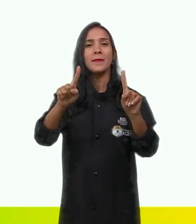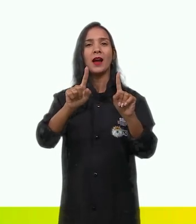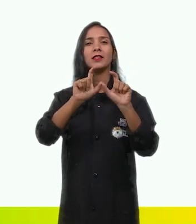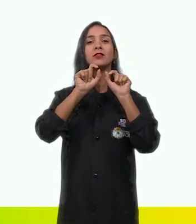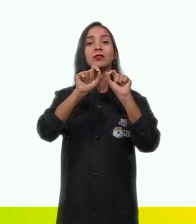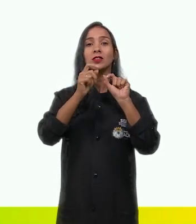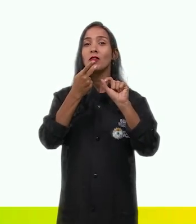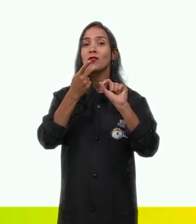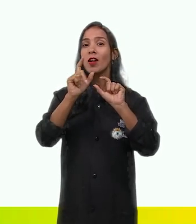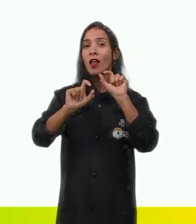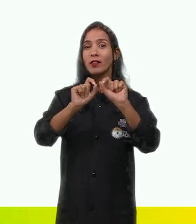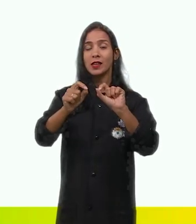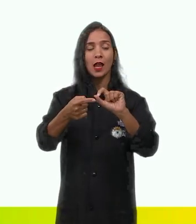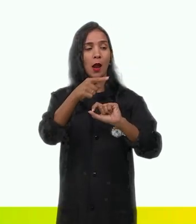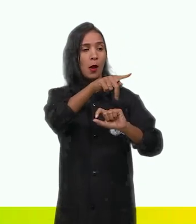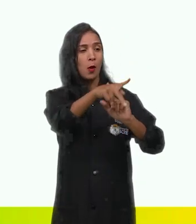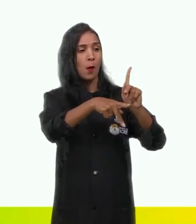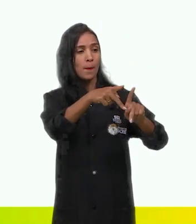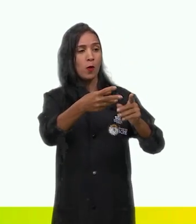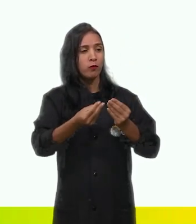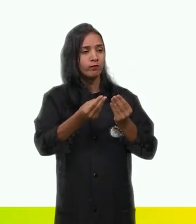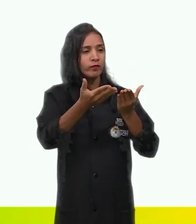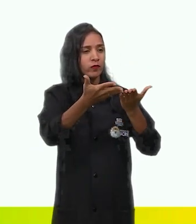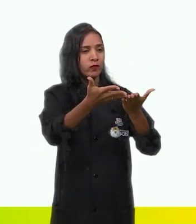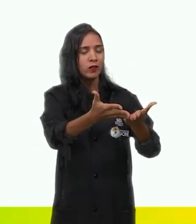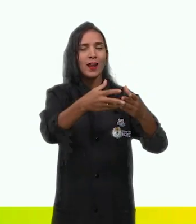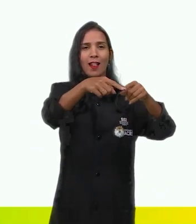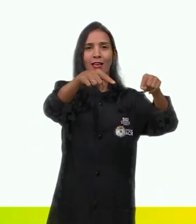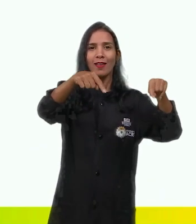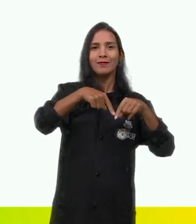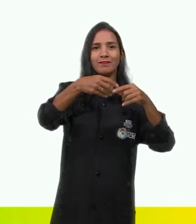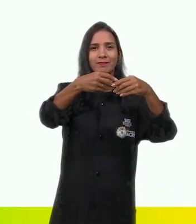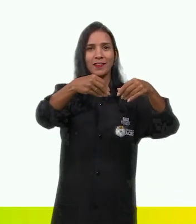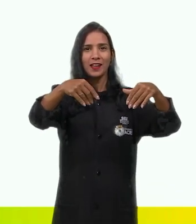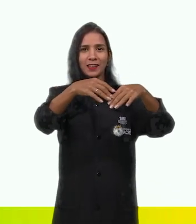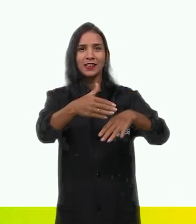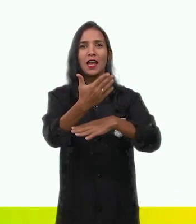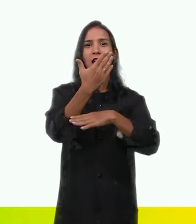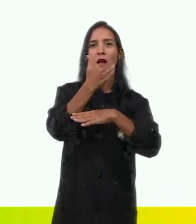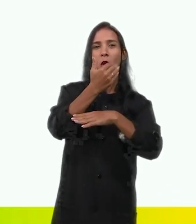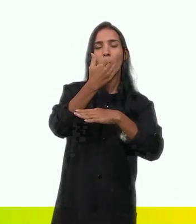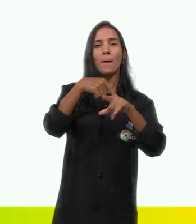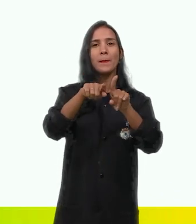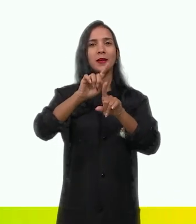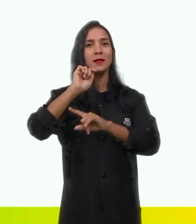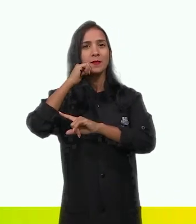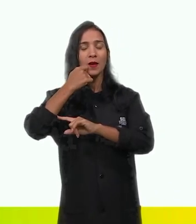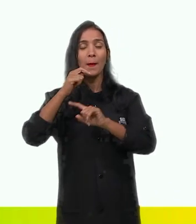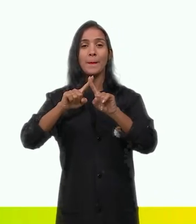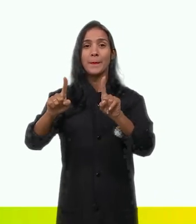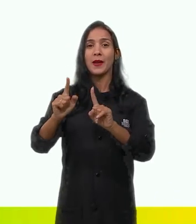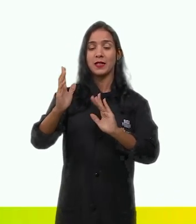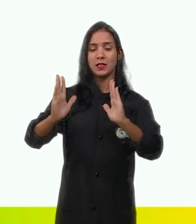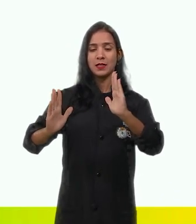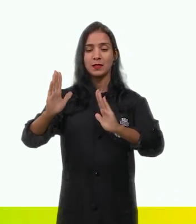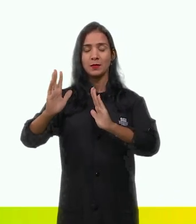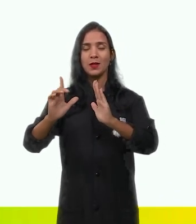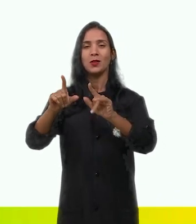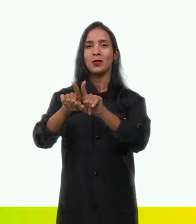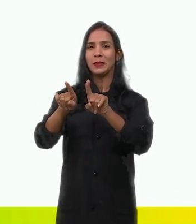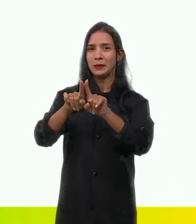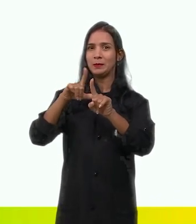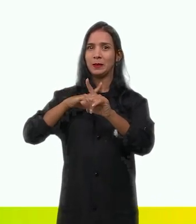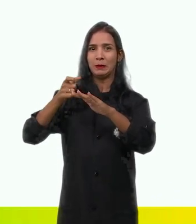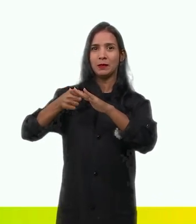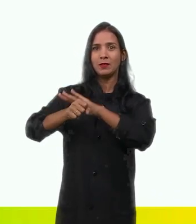a Revolução de Fevereiro, ela é mais ali pelos liberais, pelos mencheviques, conduzida por eles. Já a